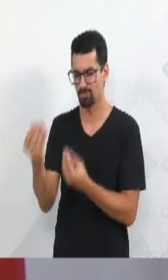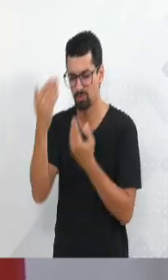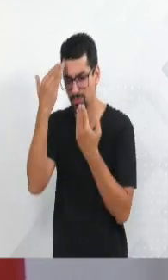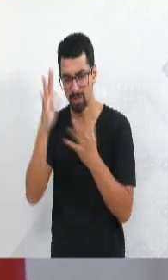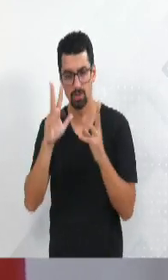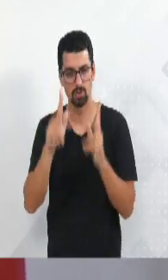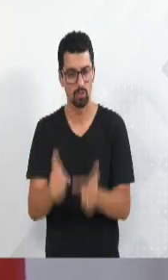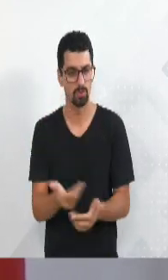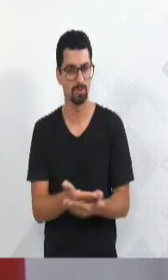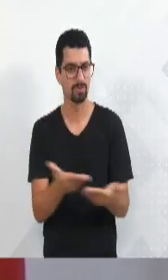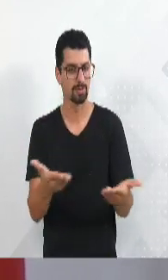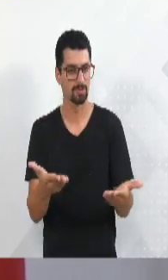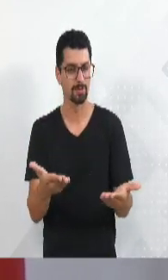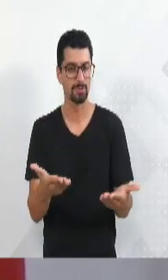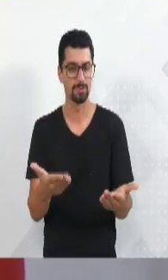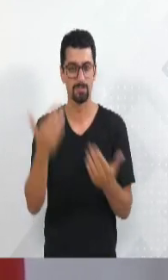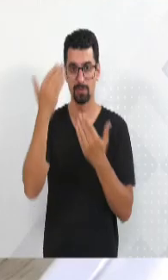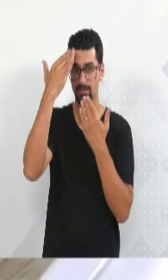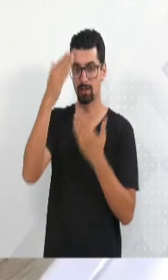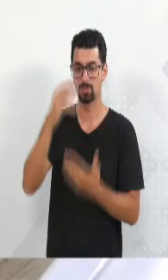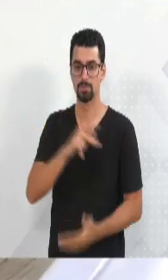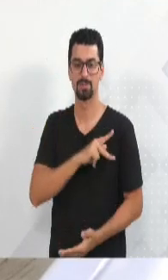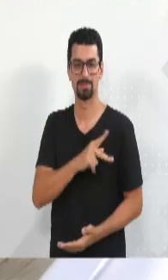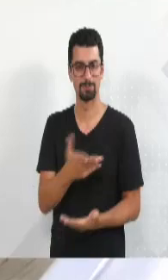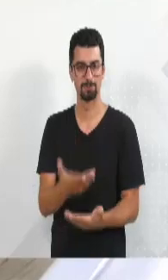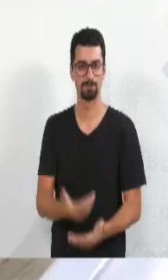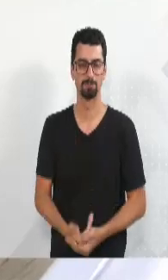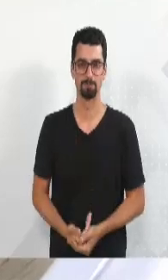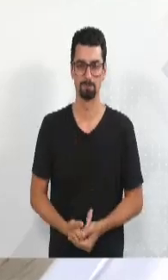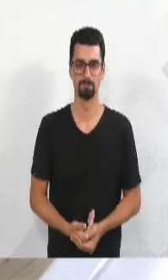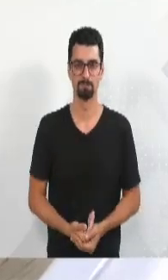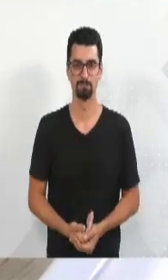obrigado a todos muito obrigado meu presidente